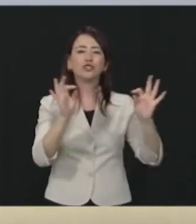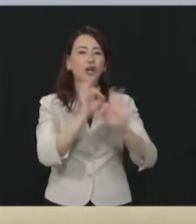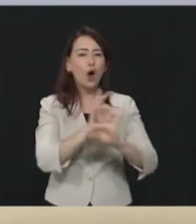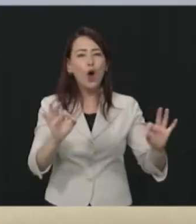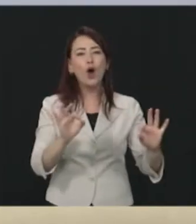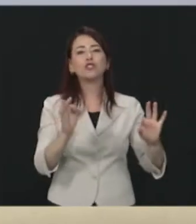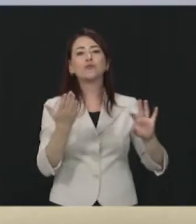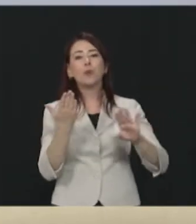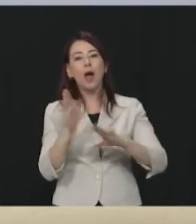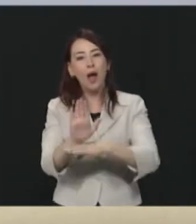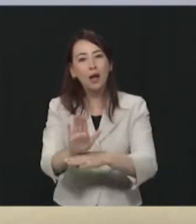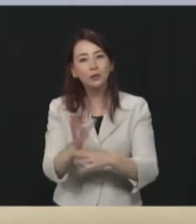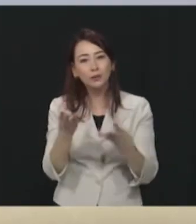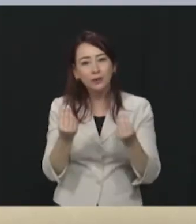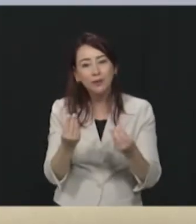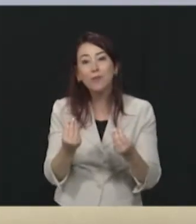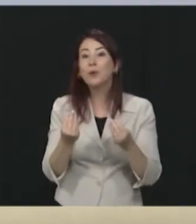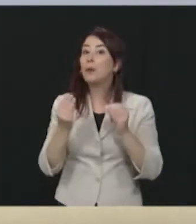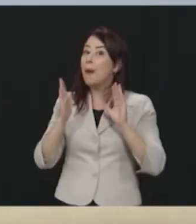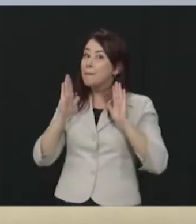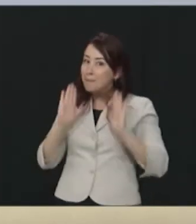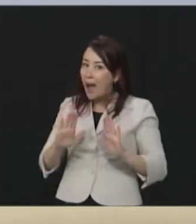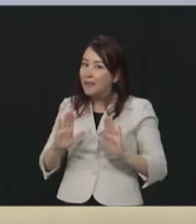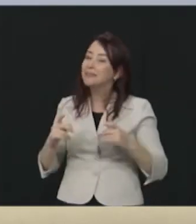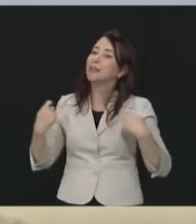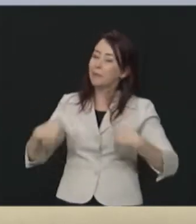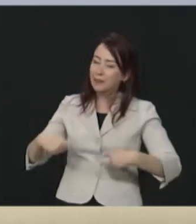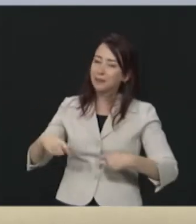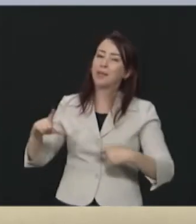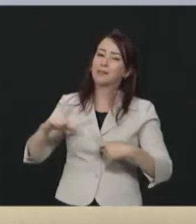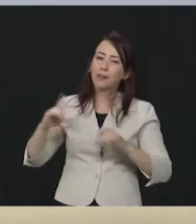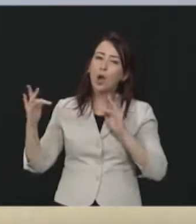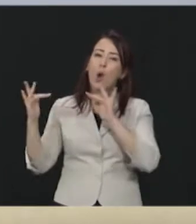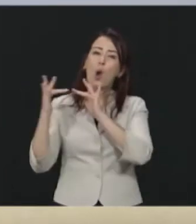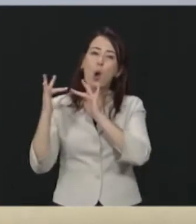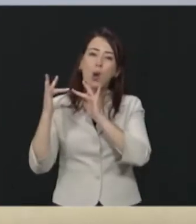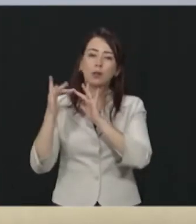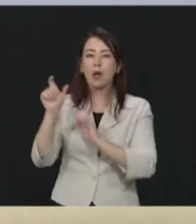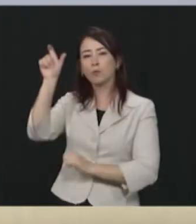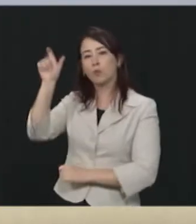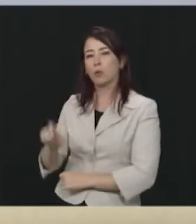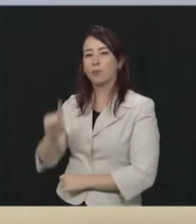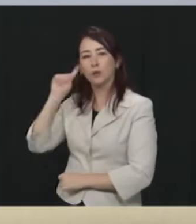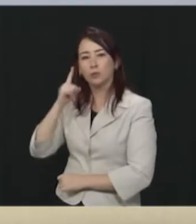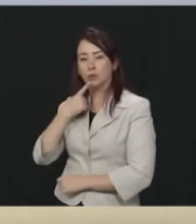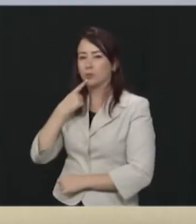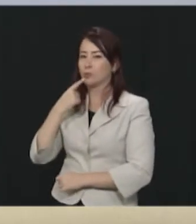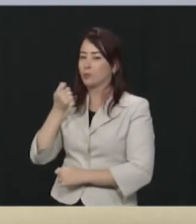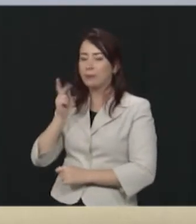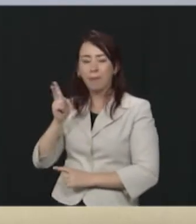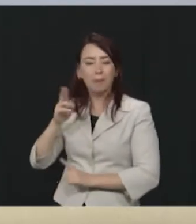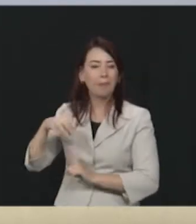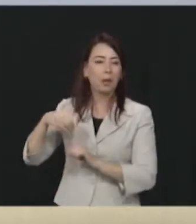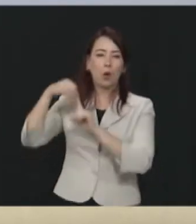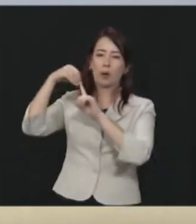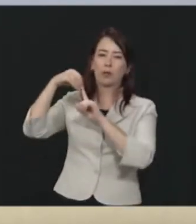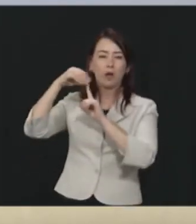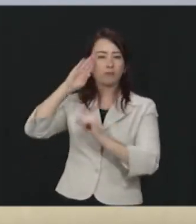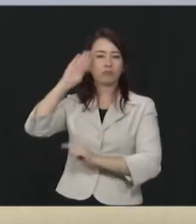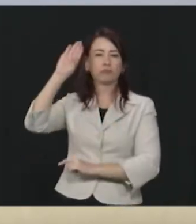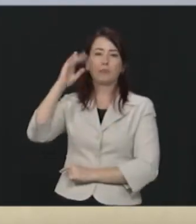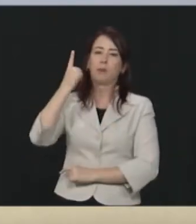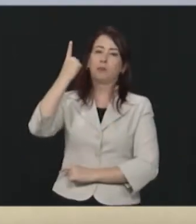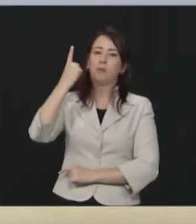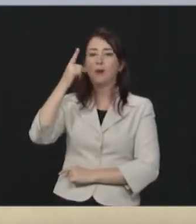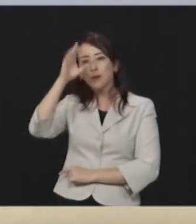muito, porém, o contato com as pessoas surdas deve ser a primeira coisa que vem, né, para o aprendizado da língua,